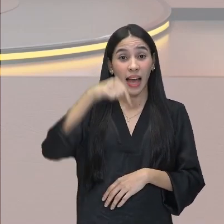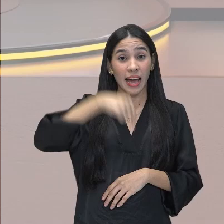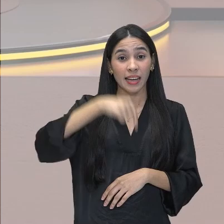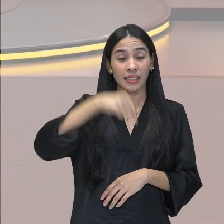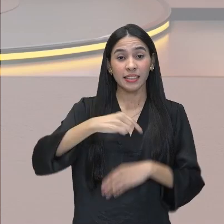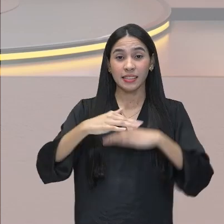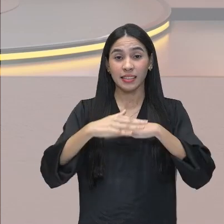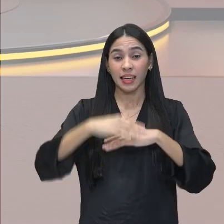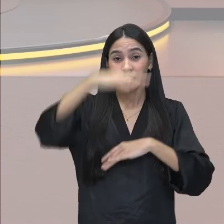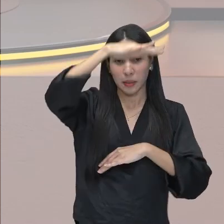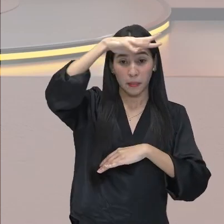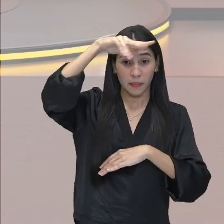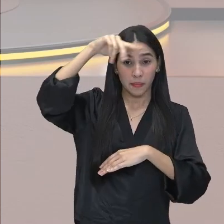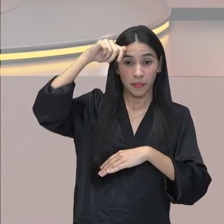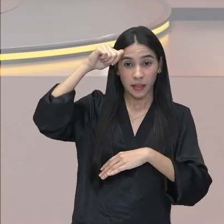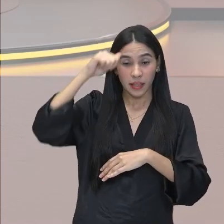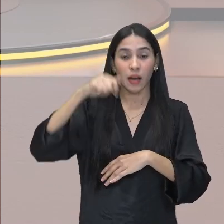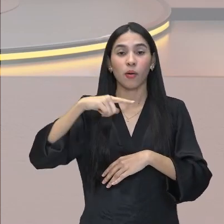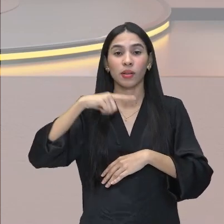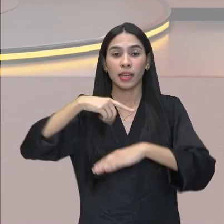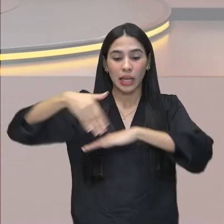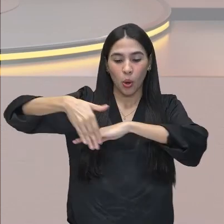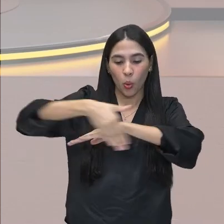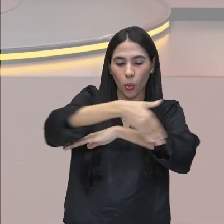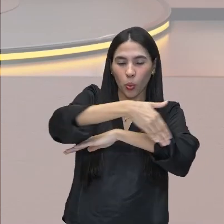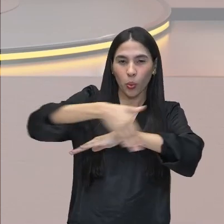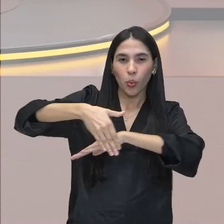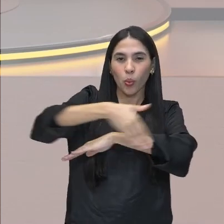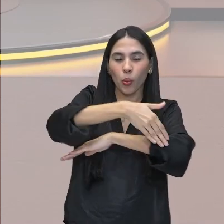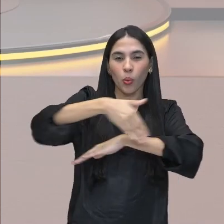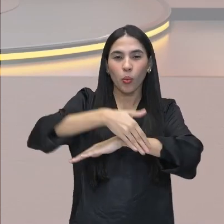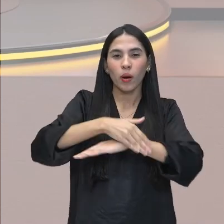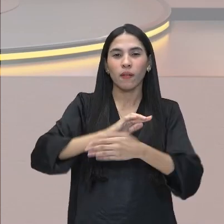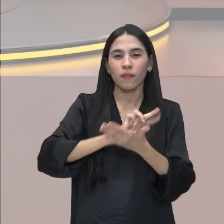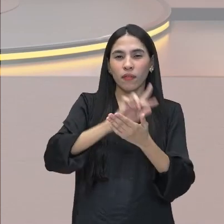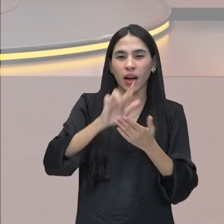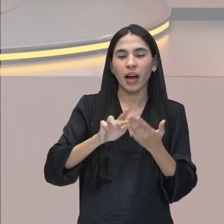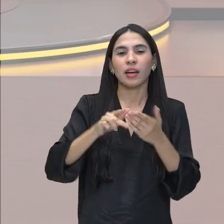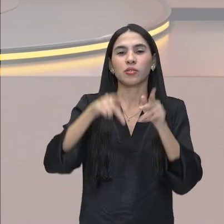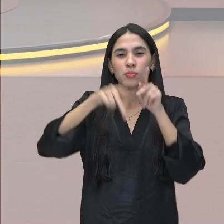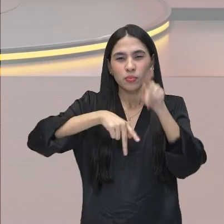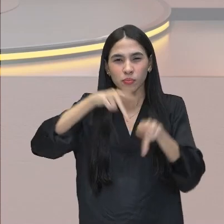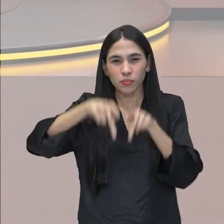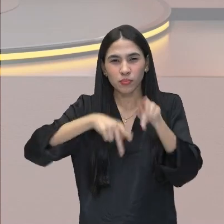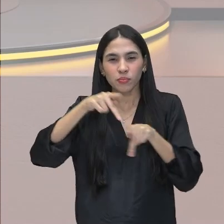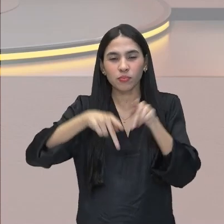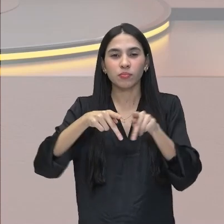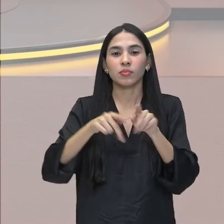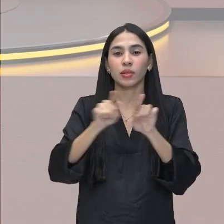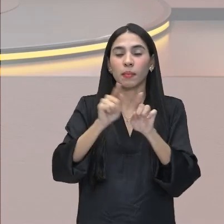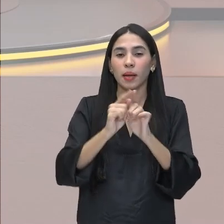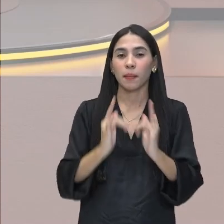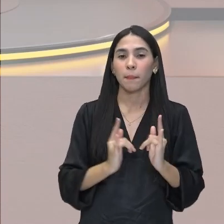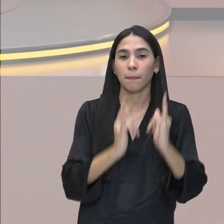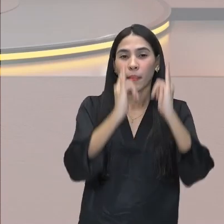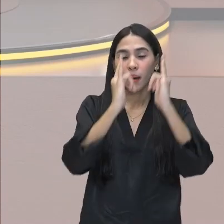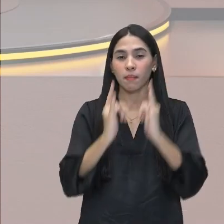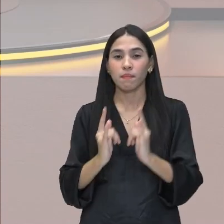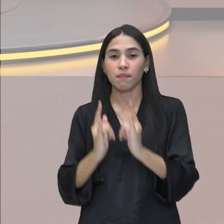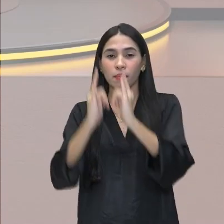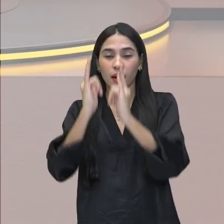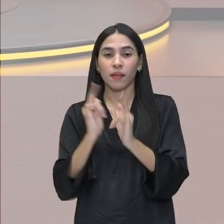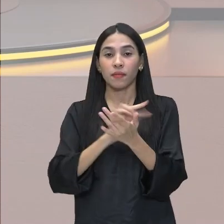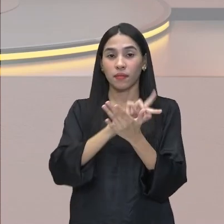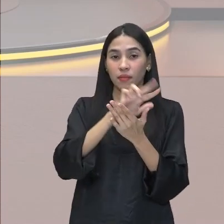Manaus, onde nós vamos ter ruas movimentadas, prédios altos e diversas culturas que estão